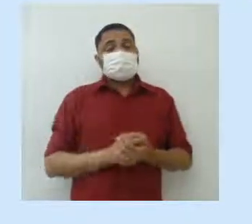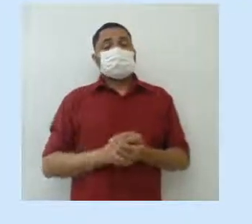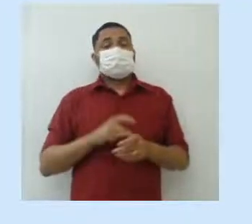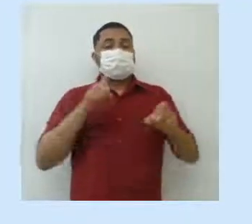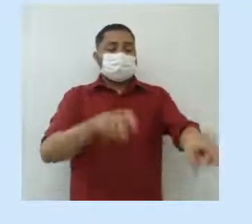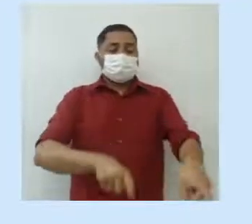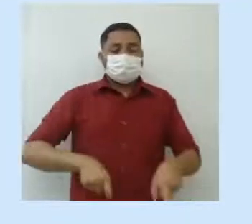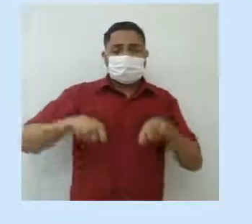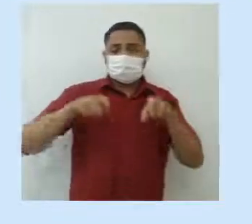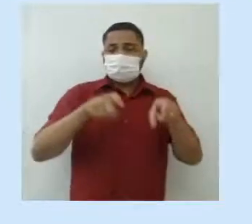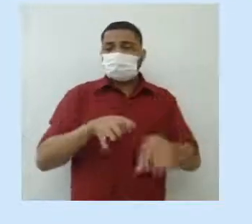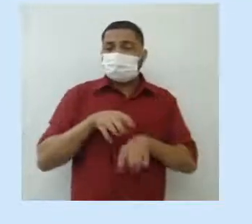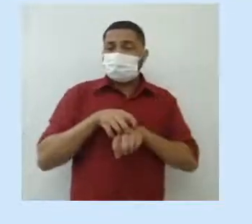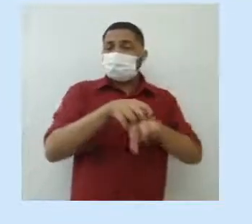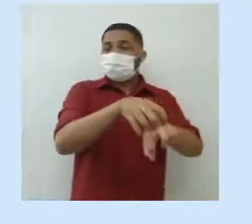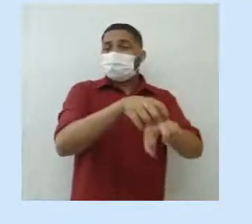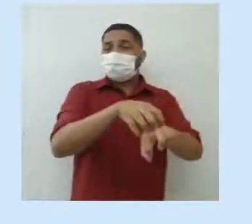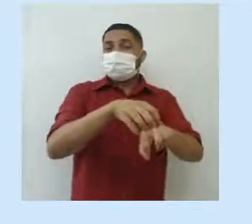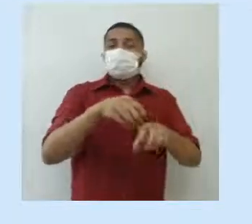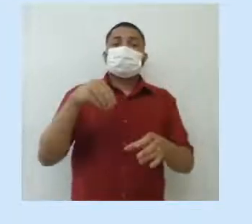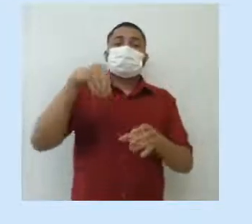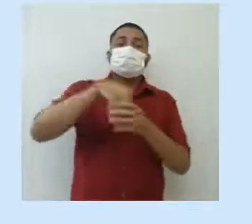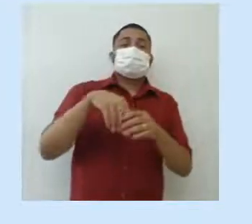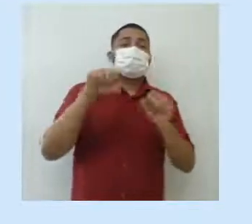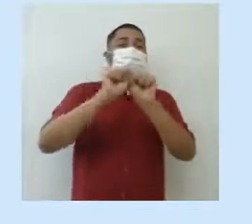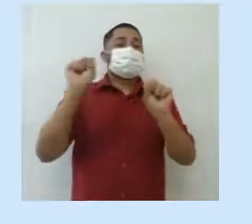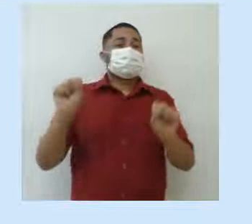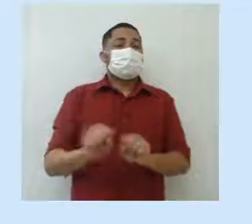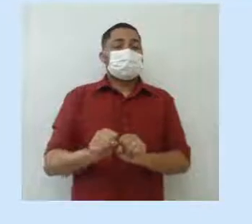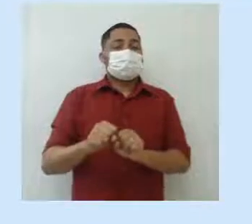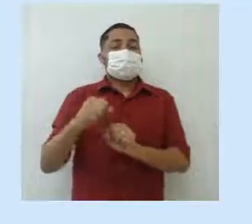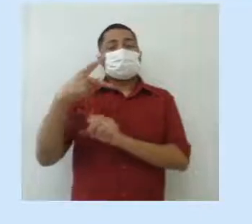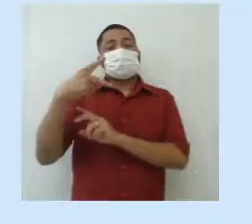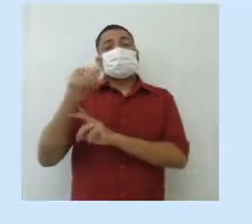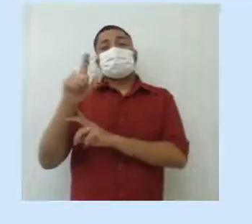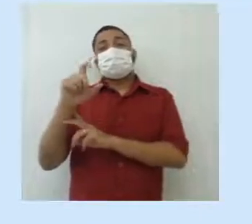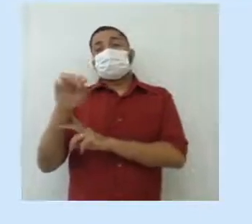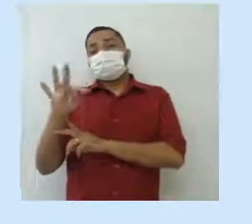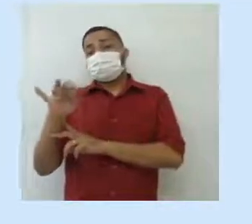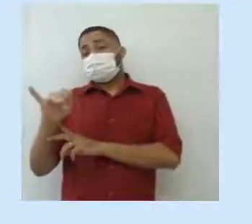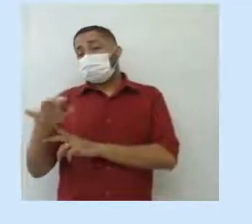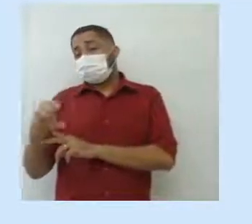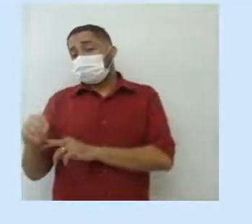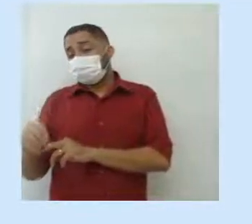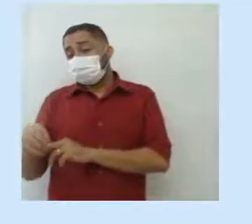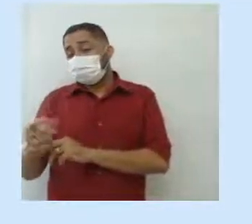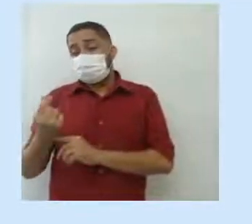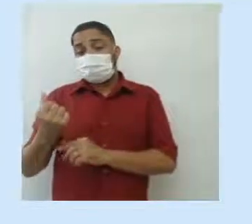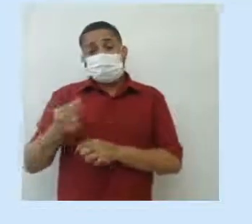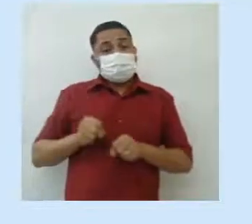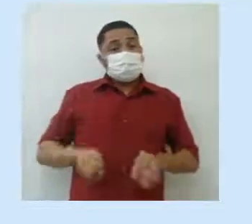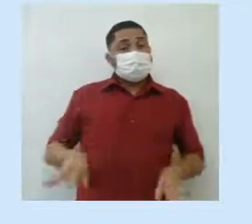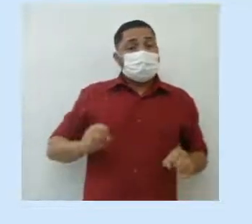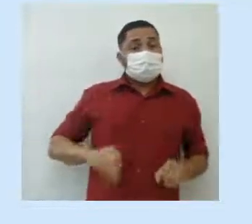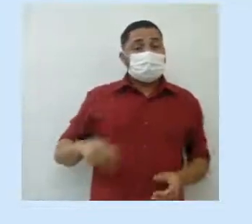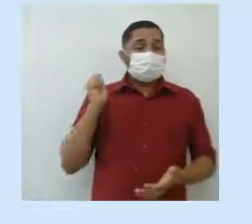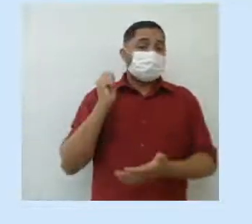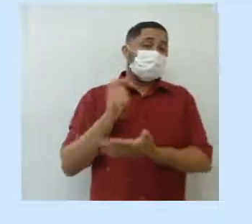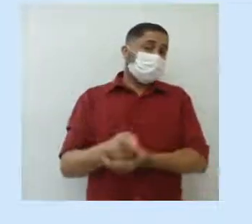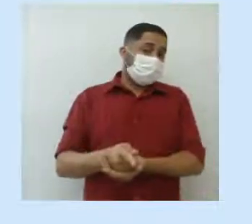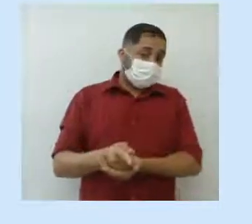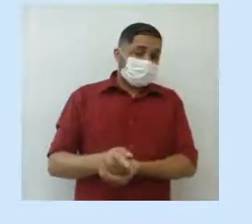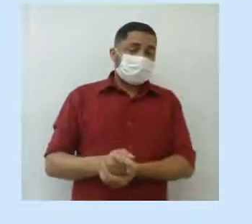exportação, isso, dentro de quê? Do sistema de plantation. Ou seja, o dinheiro gasto na compra de quê? Na compra